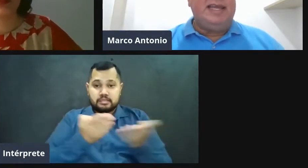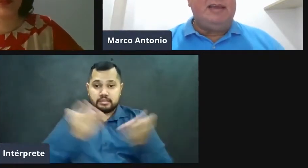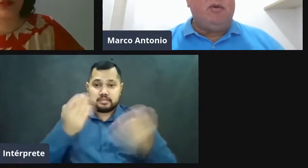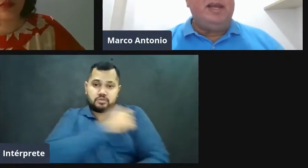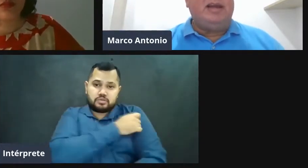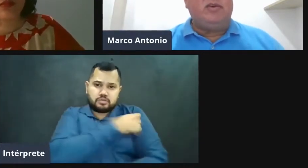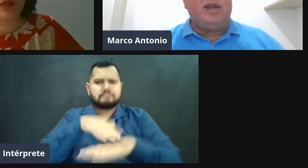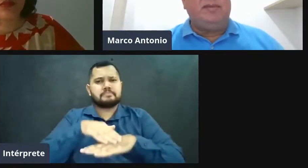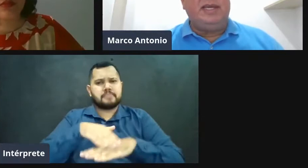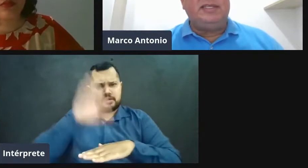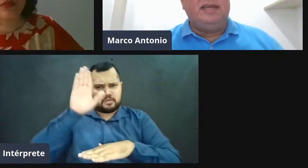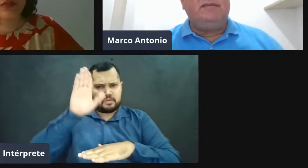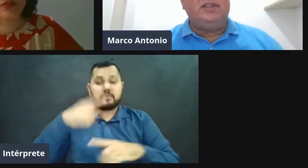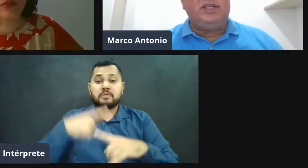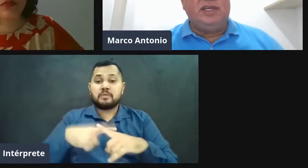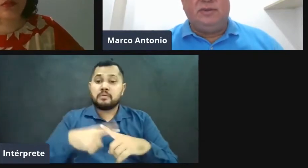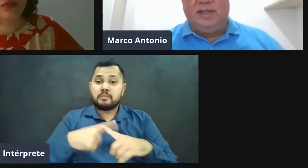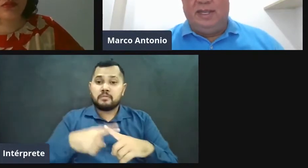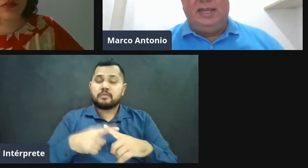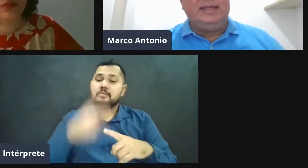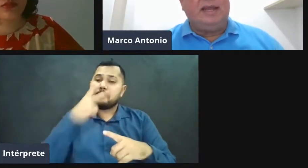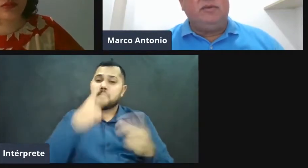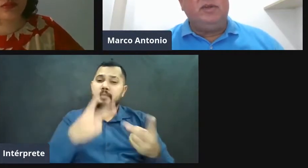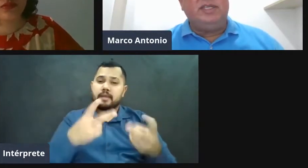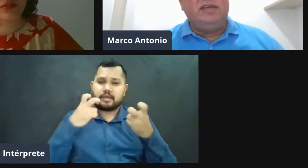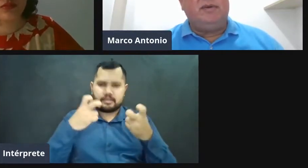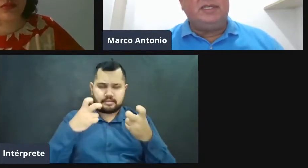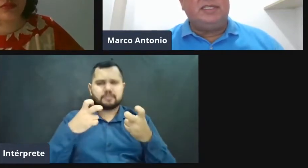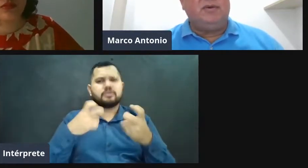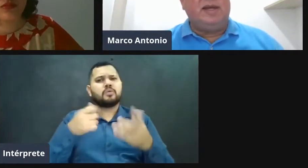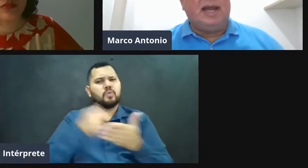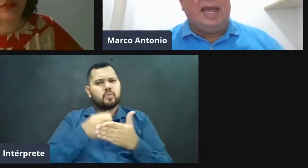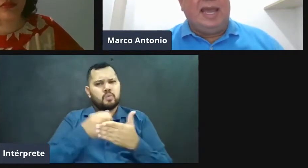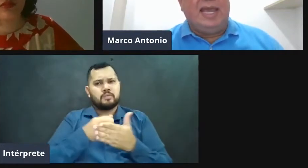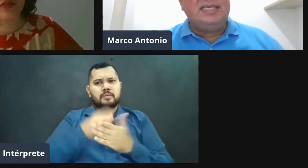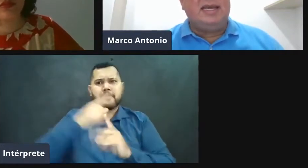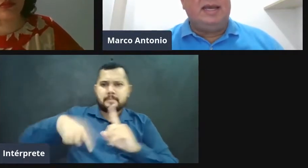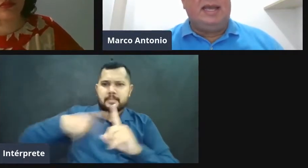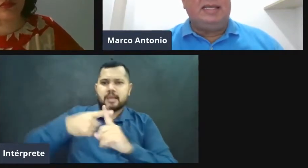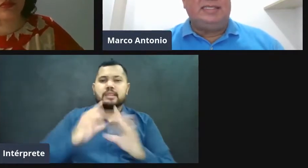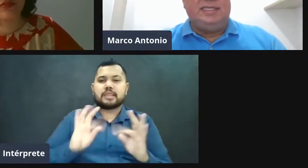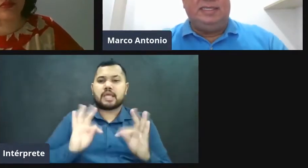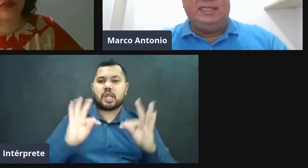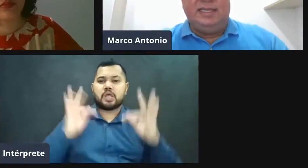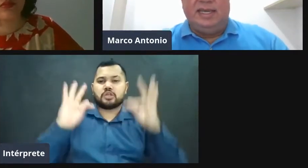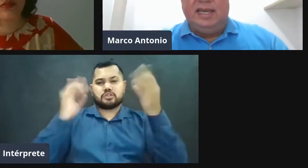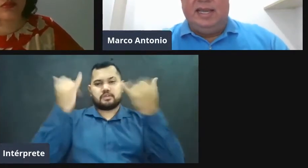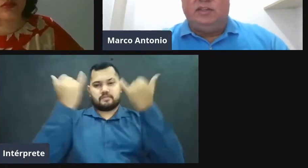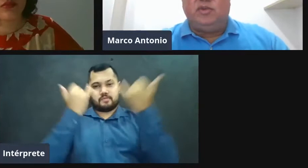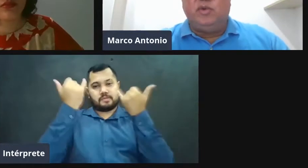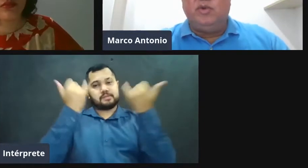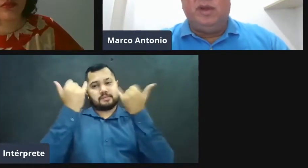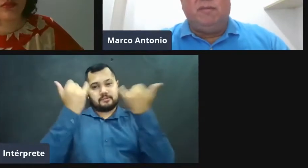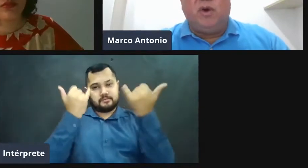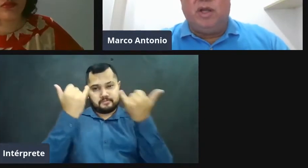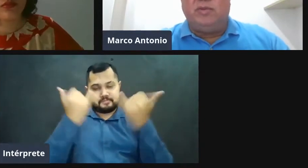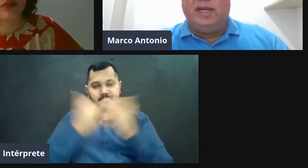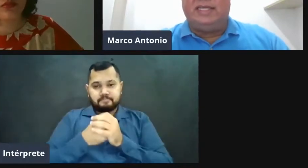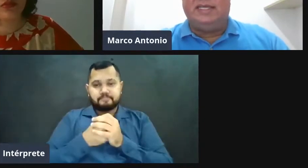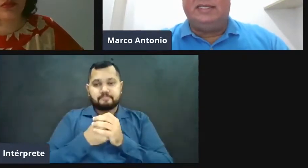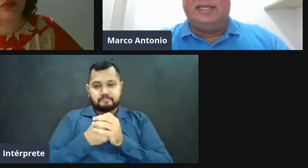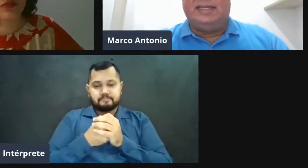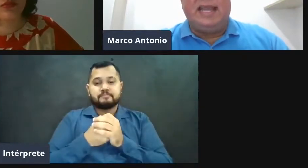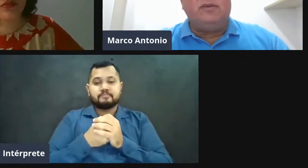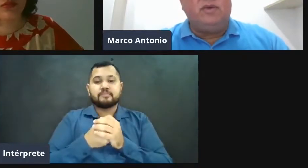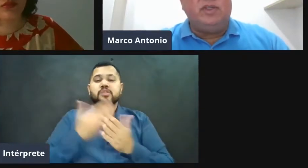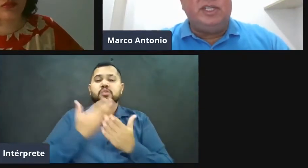porque a gente vai ter que obrigatoriamente estar investindo em tecnologia da informação. Esse estudo